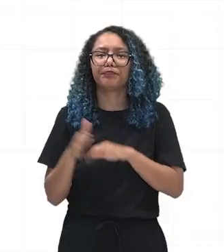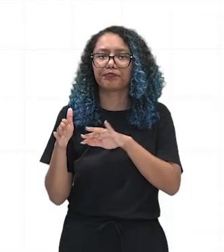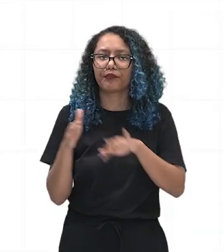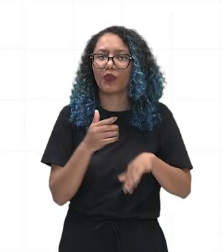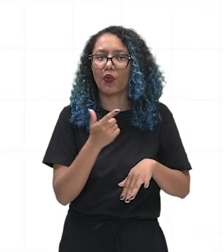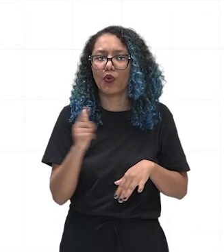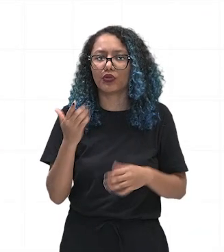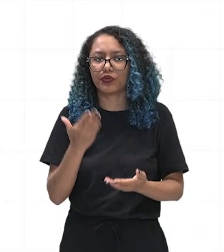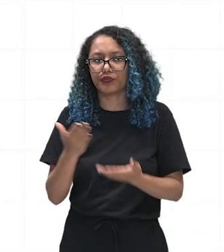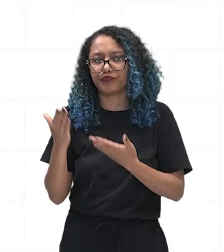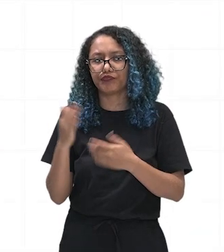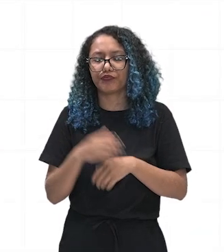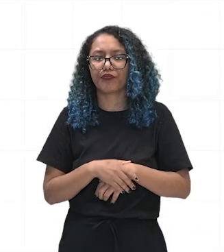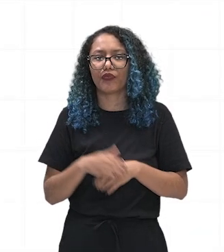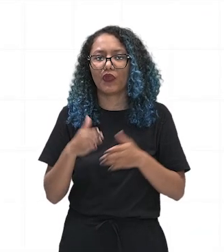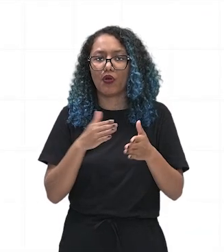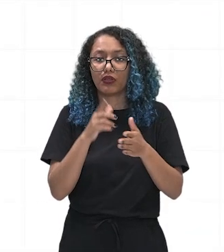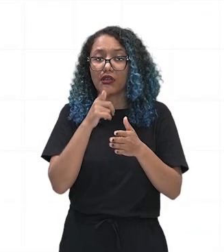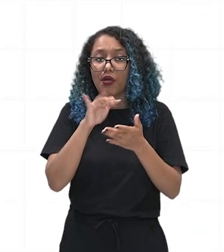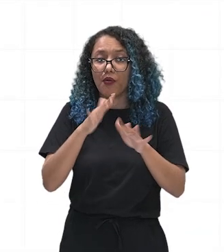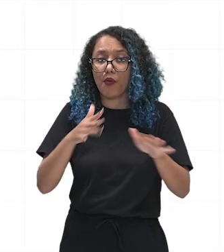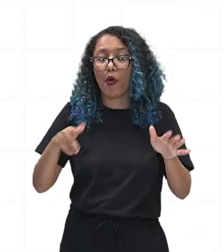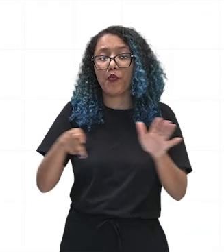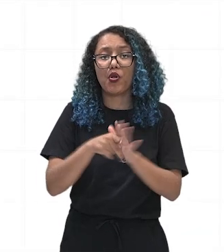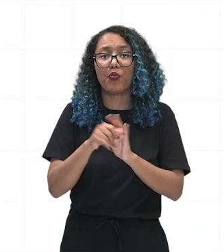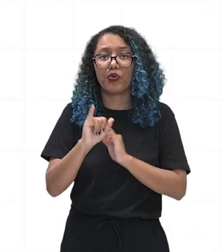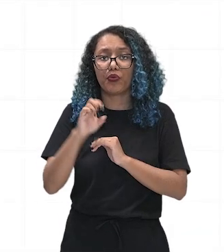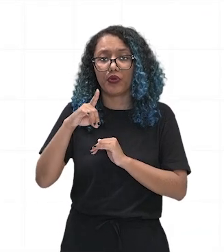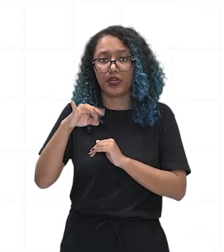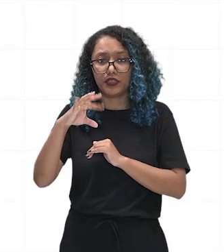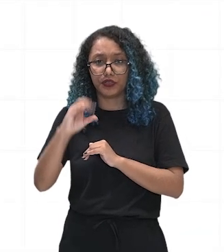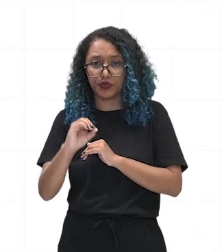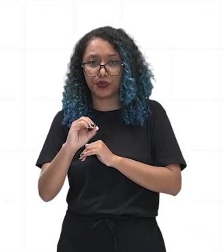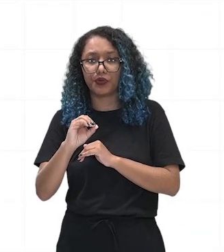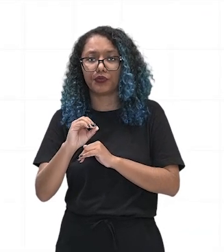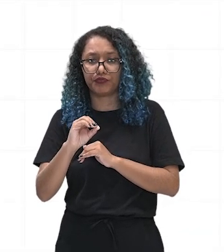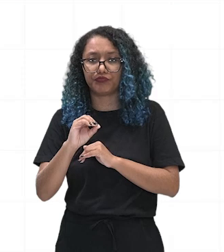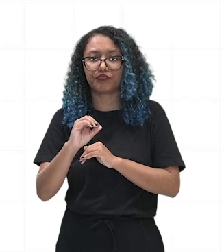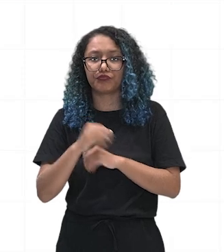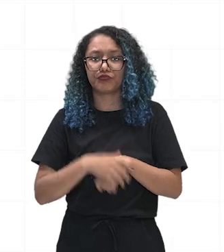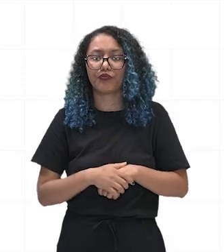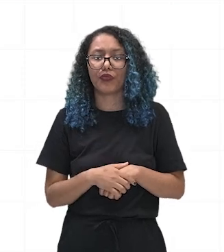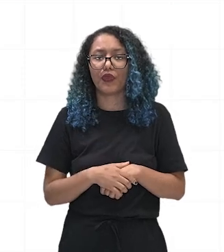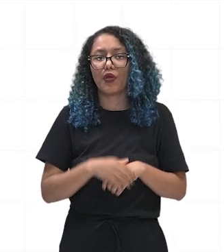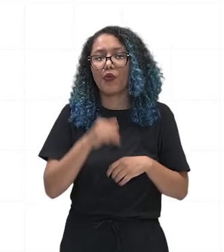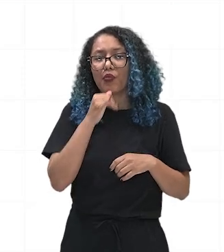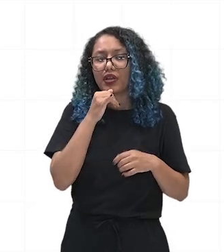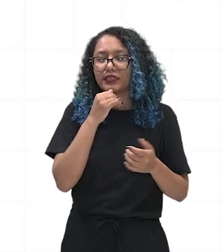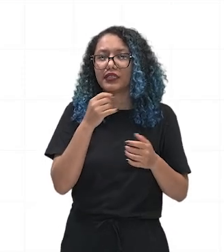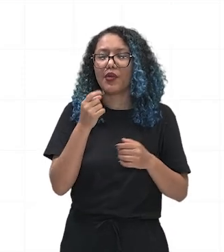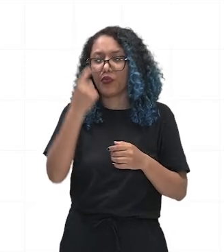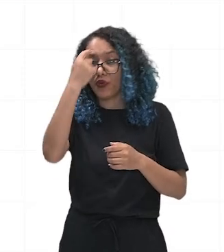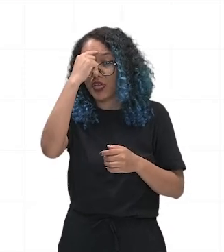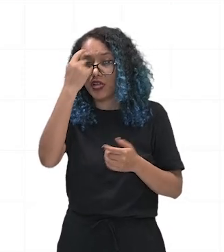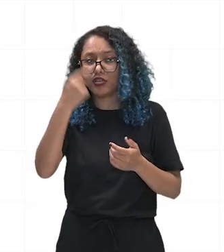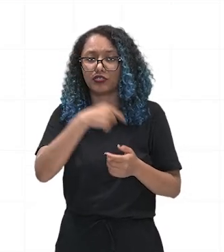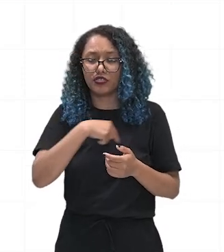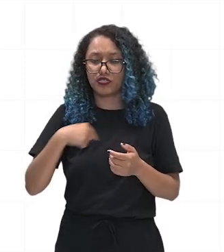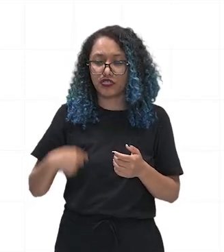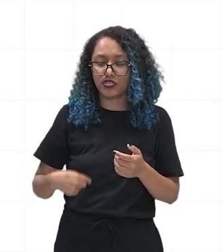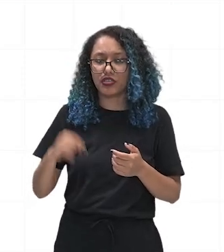Índico, que conectava os portos do Oceano Índico a lugares como Índia, China,